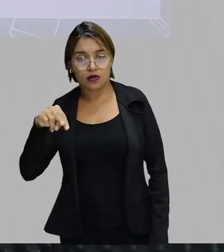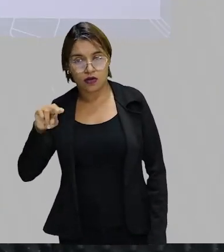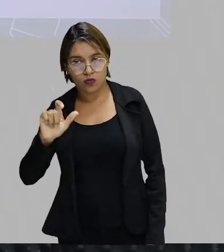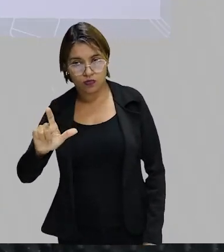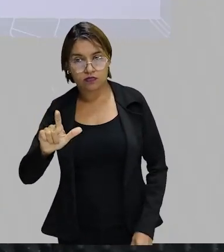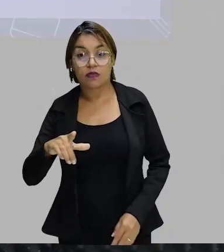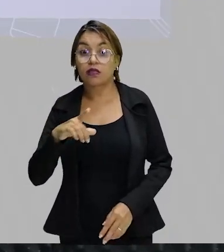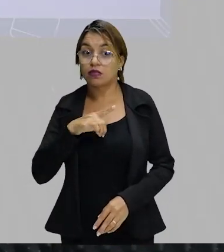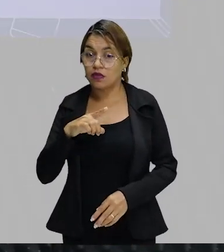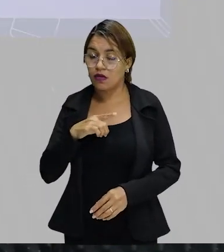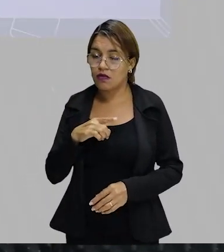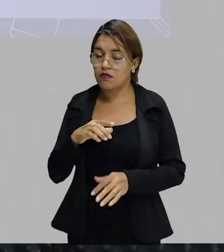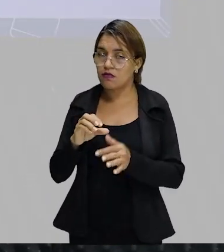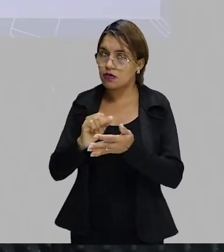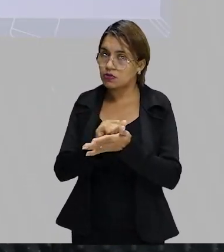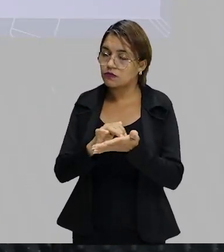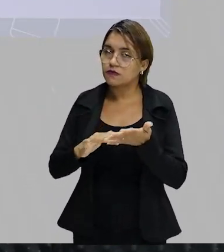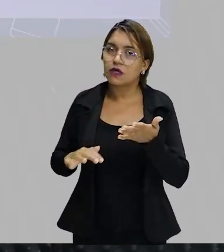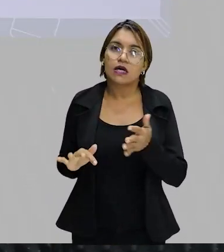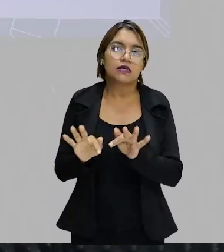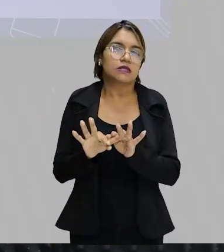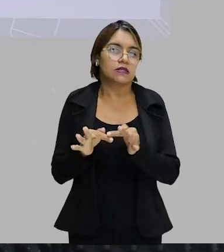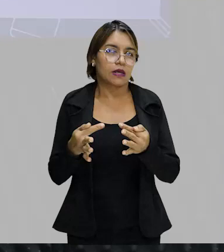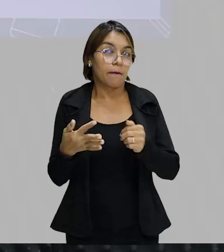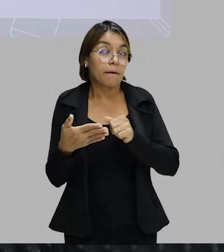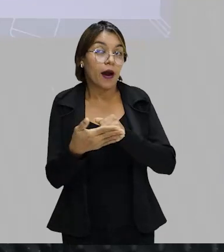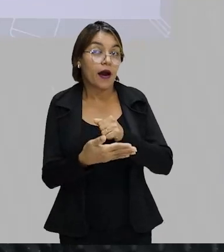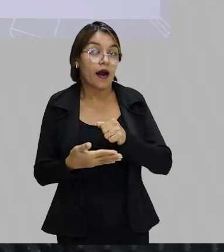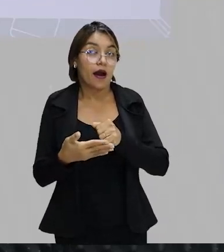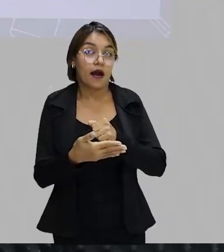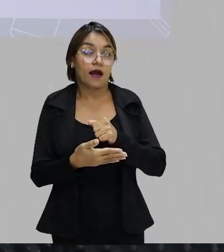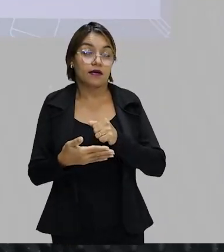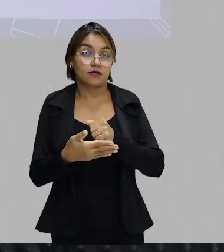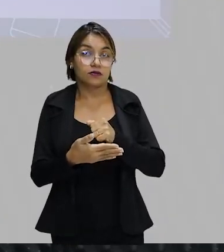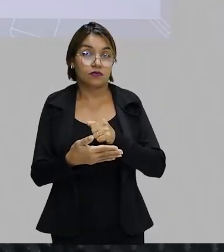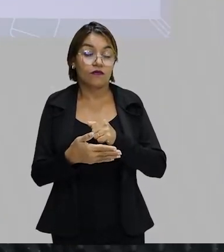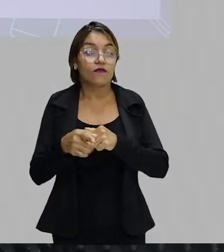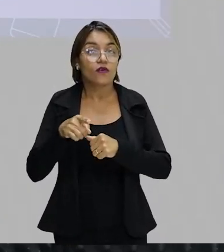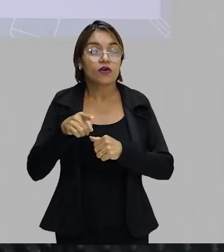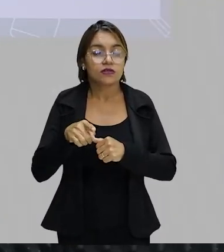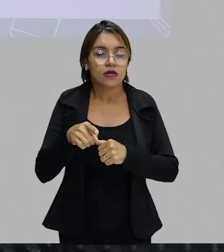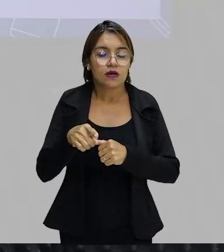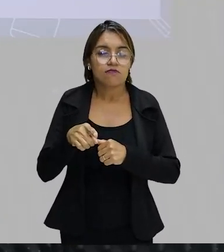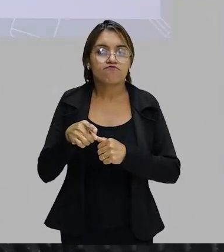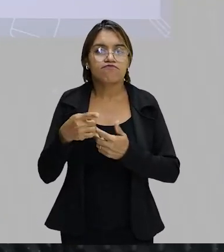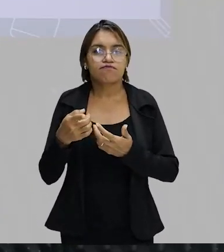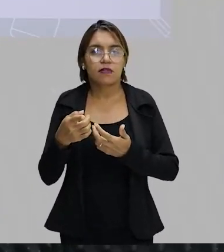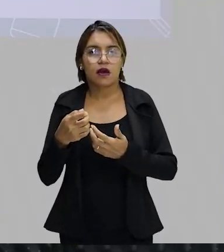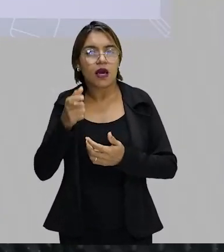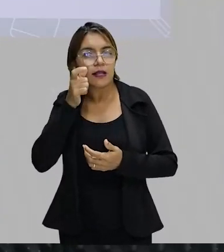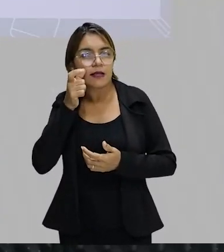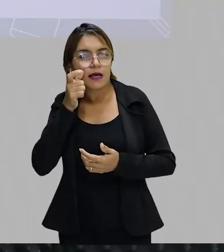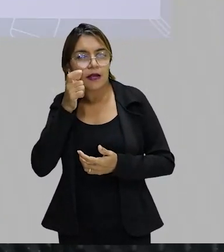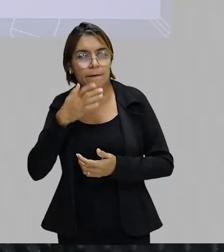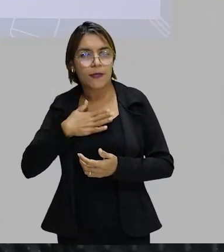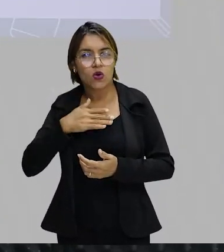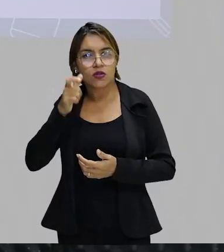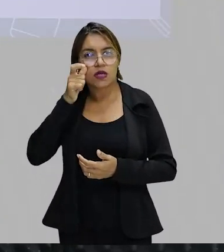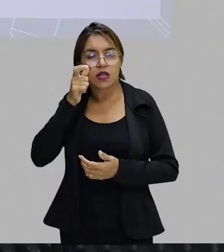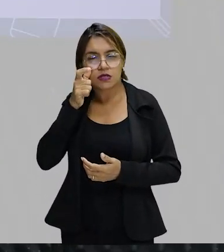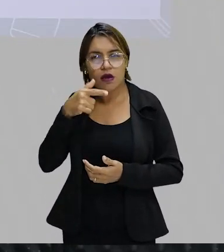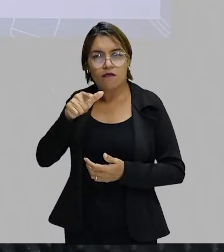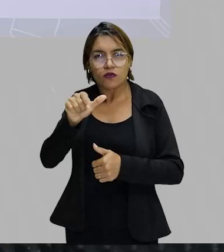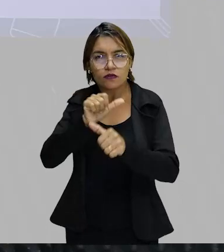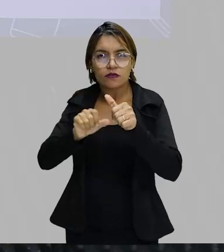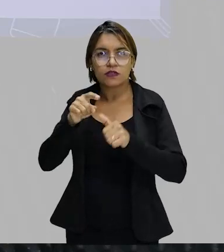forma básica. Nosso interesse aqui não é deixar você doutor em lógica moderna. Eu quero que você saiba que o